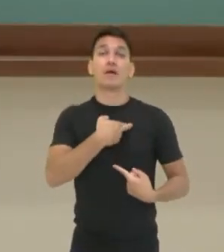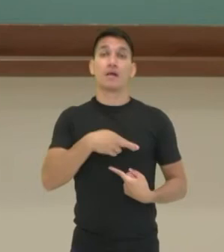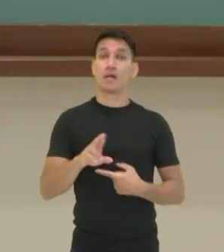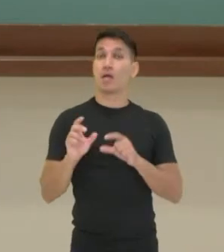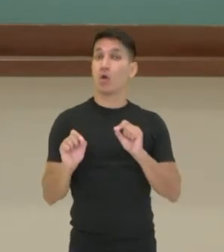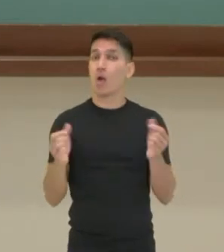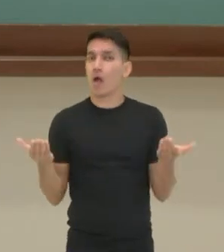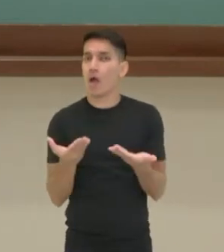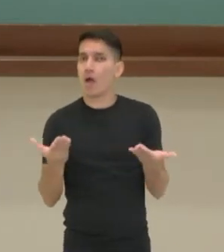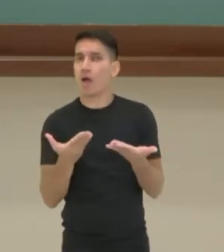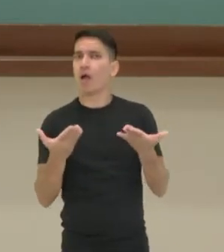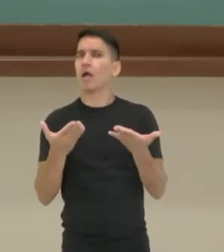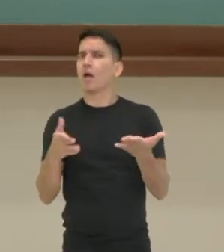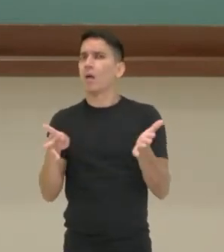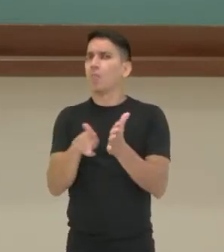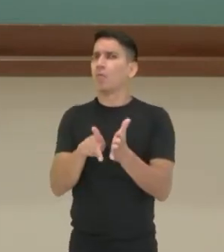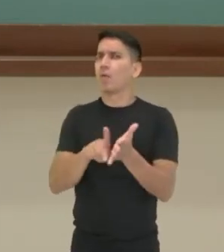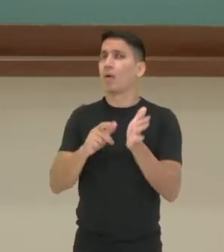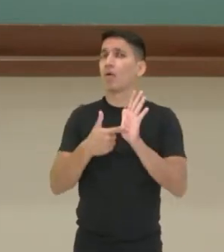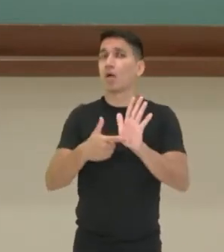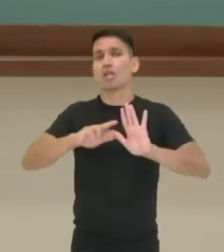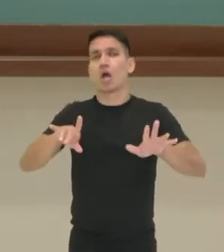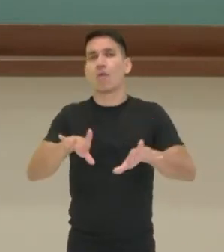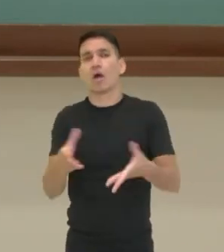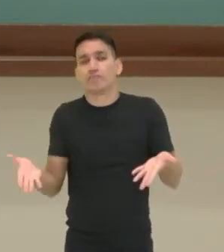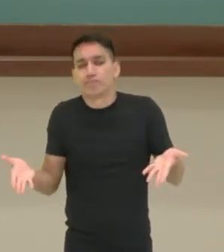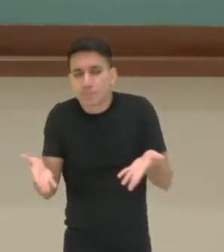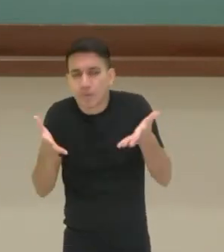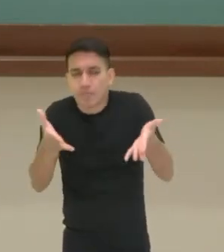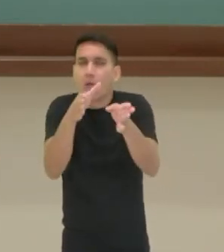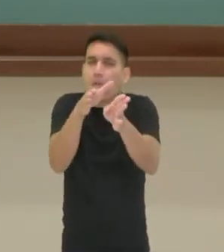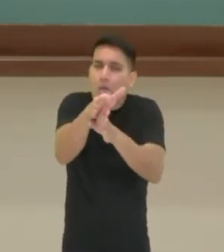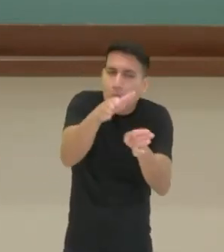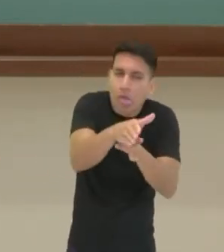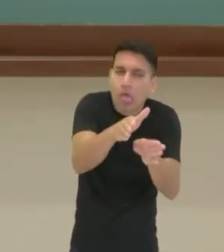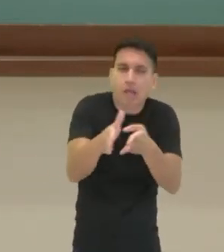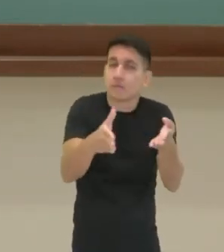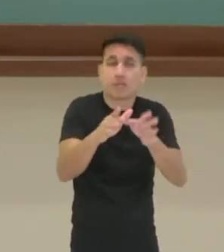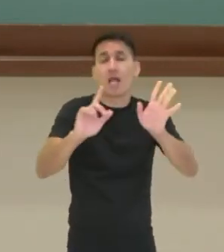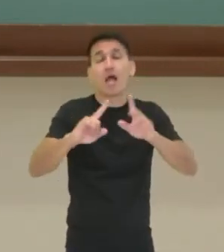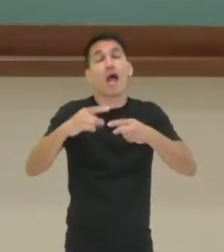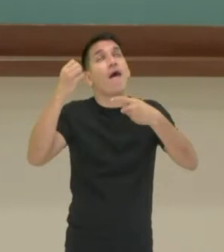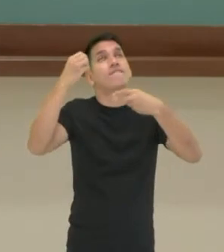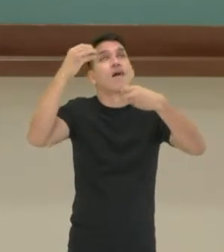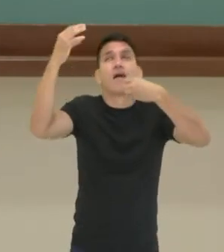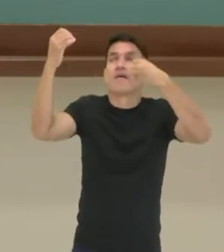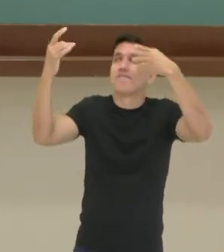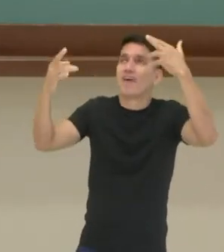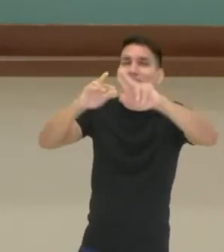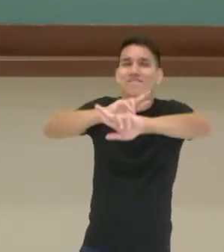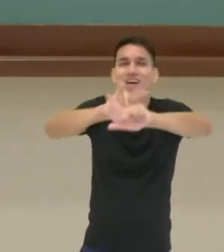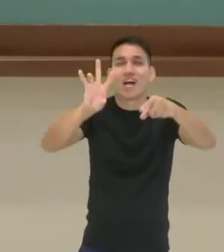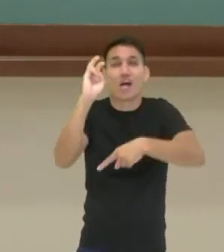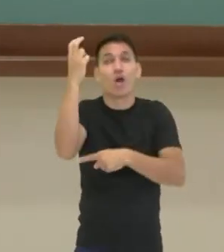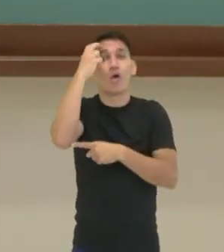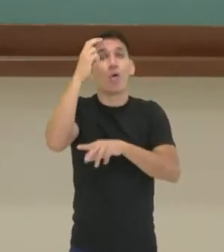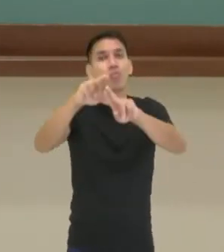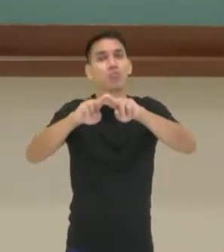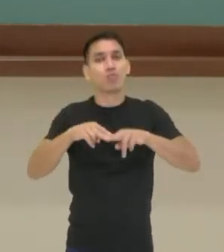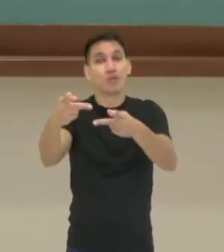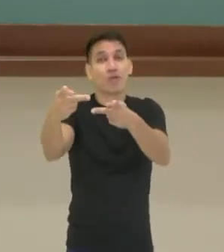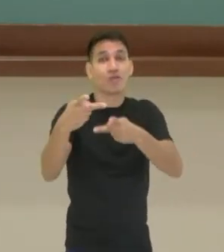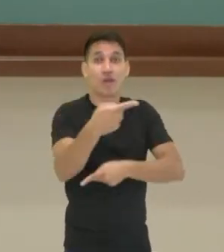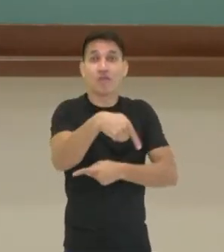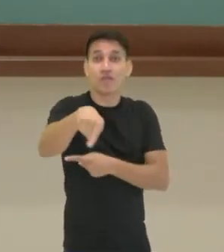nesse formato não doutrinário, não confessional, é uma viagem pelo universo da cultura. Por isso que muitas vezes eu chamo vocês